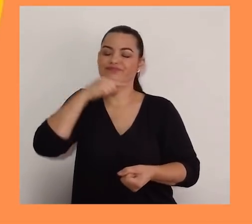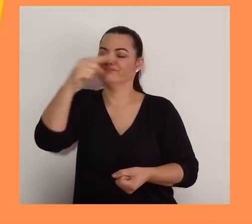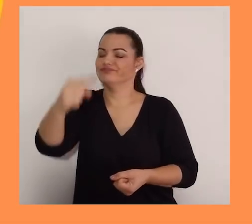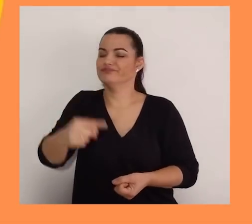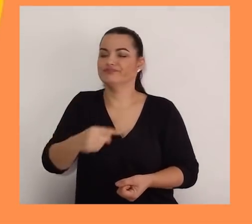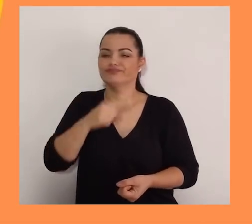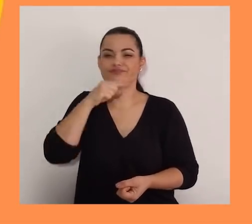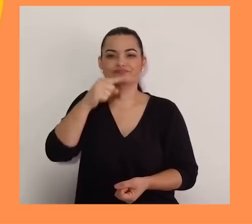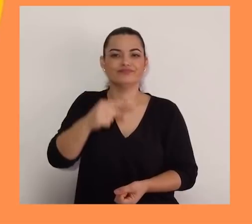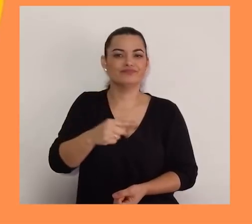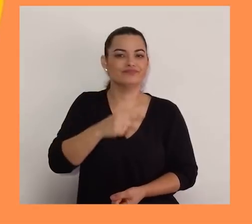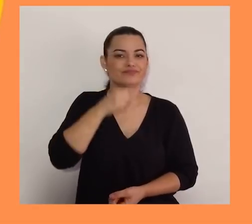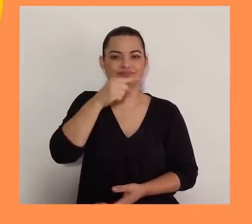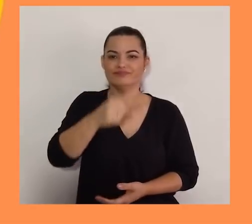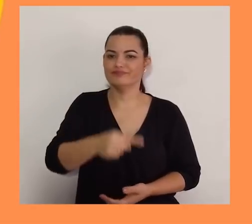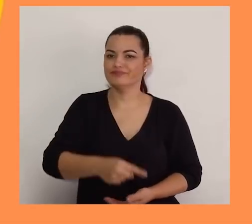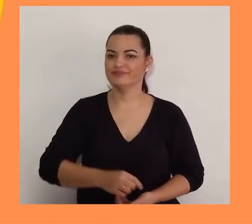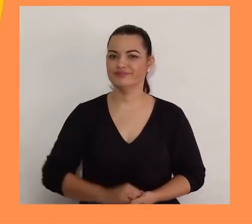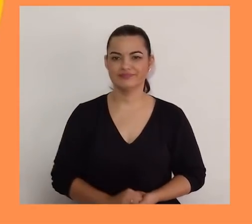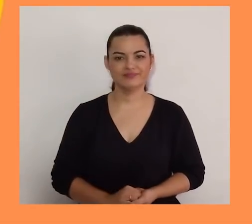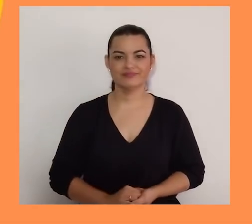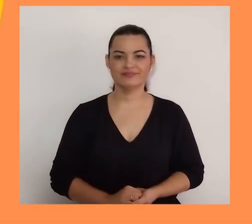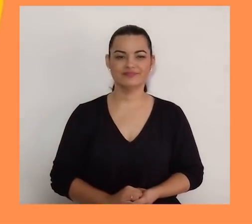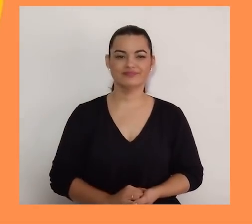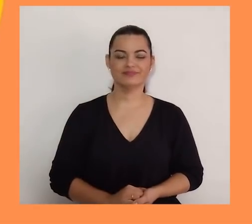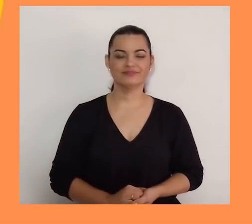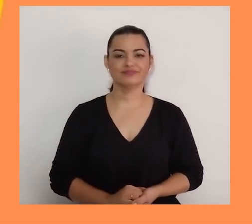segurou. Agora eu. Segurou no